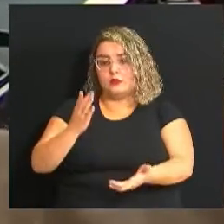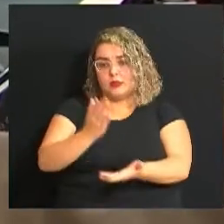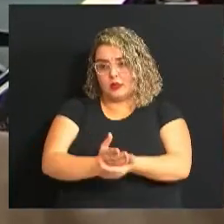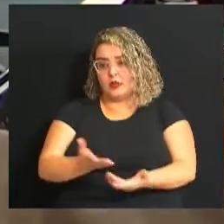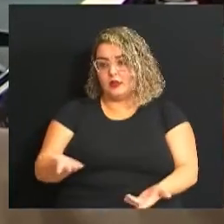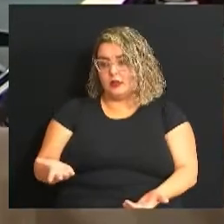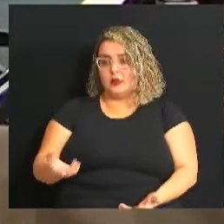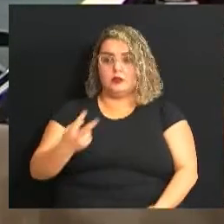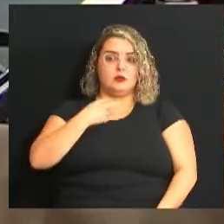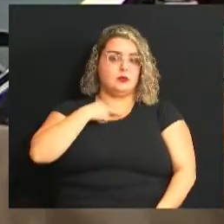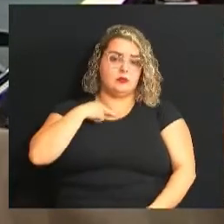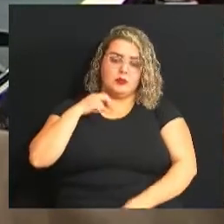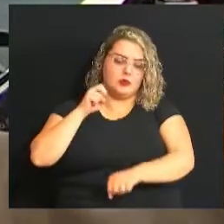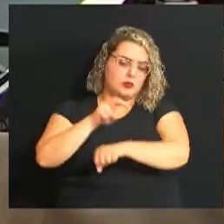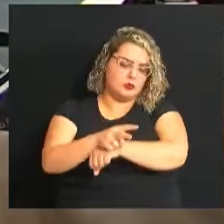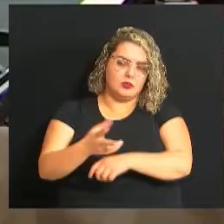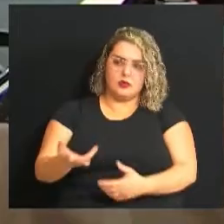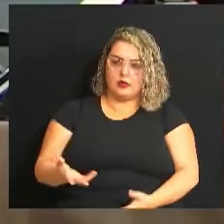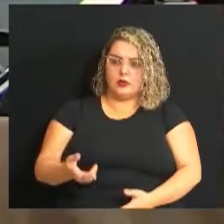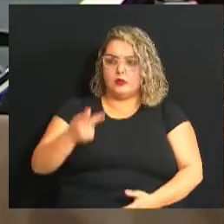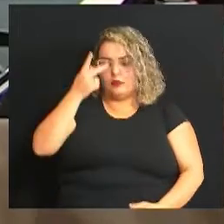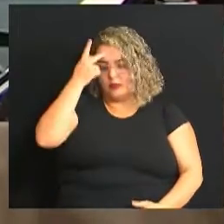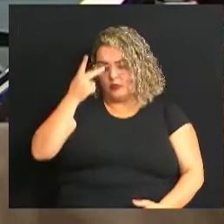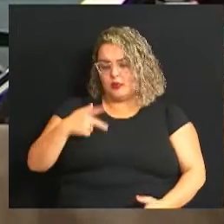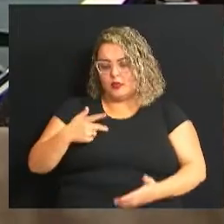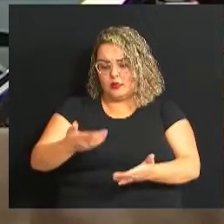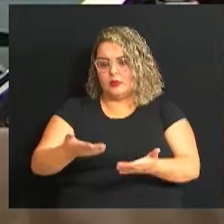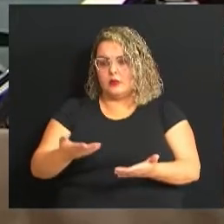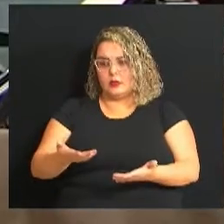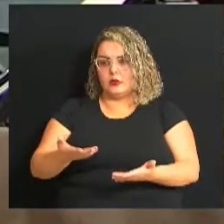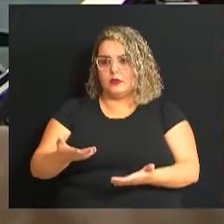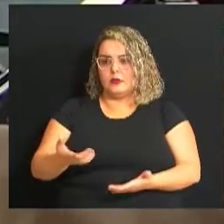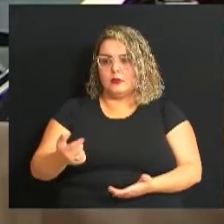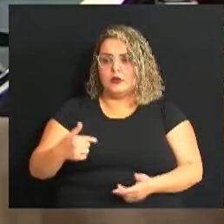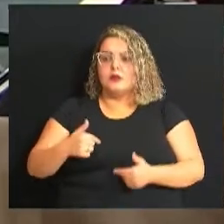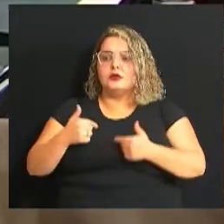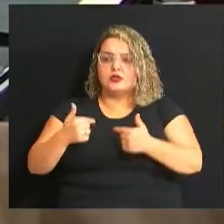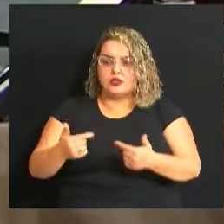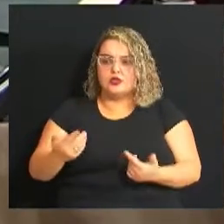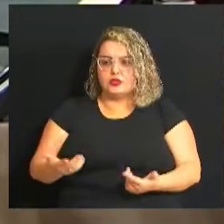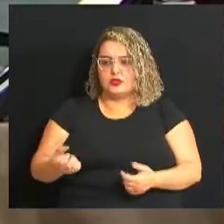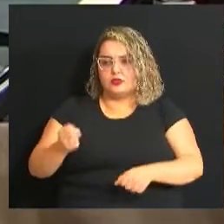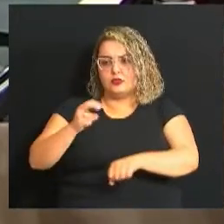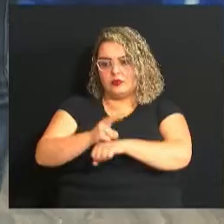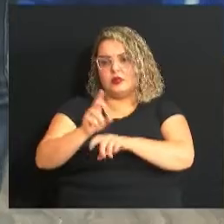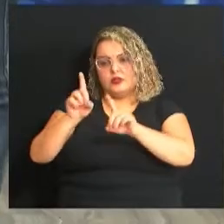parar em vaga nenhuma que não seja apropriada, mas eu fico muito chateado com vaga de deficiente.